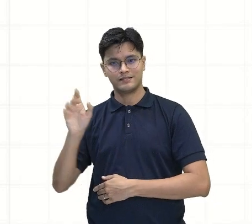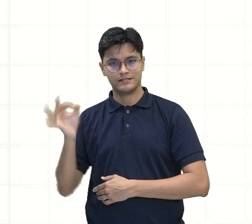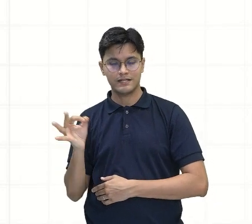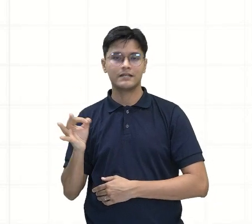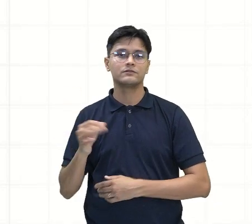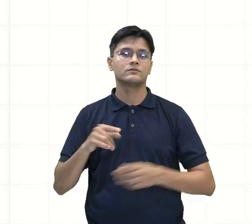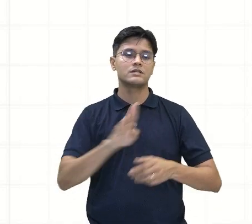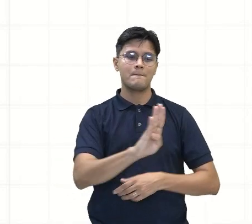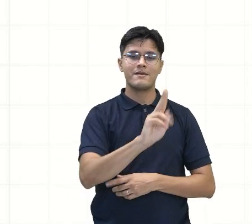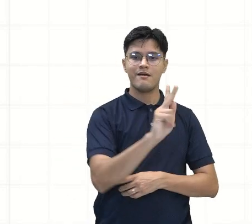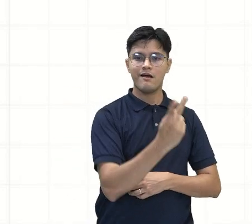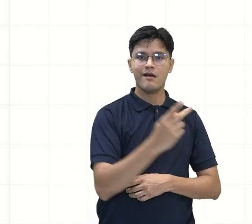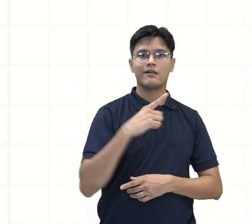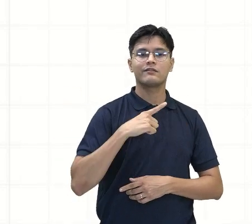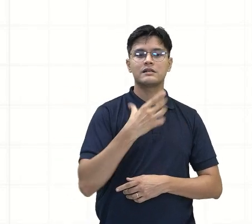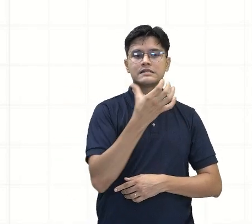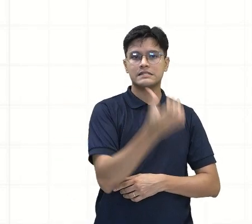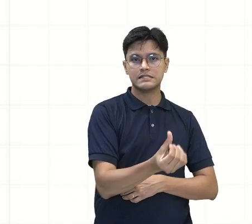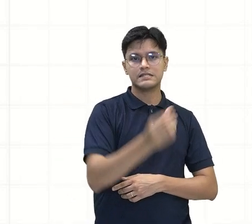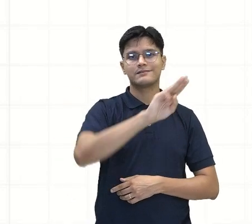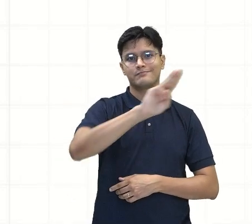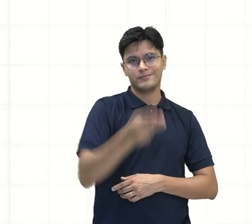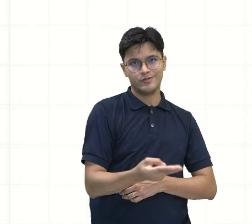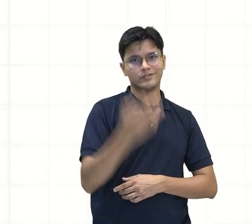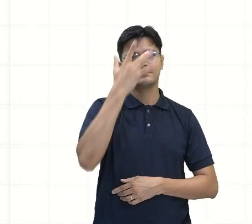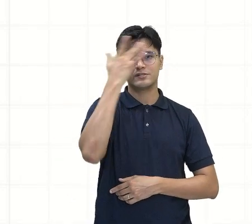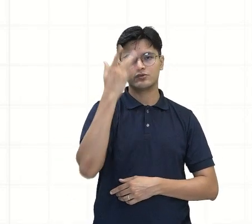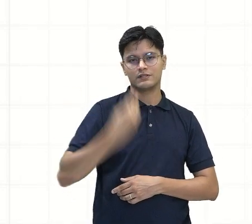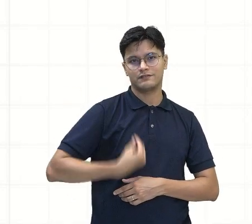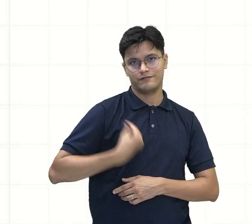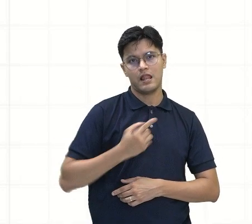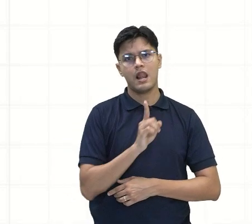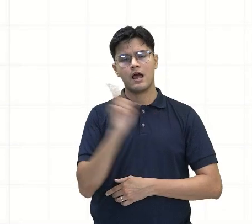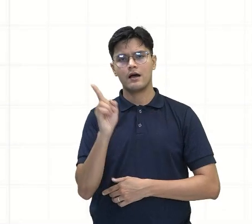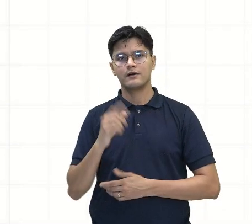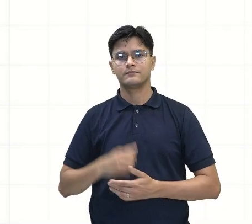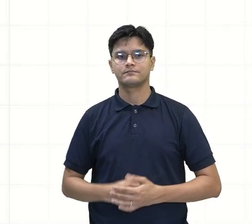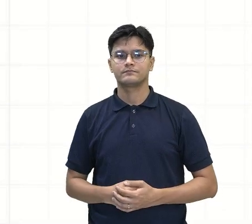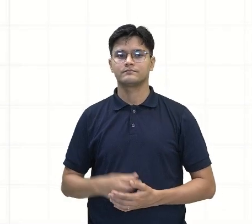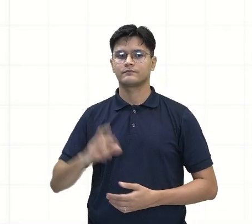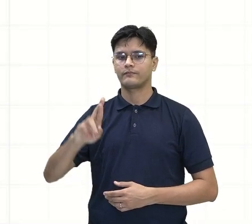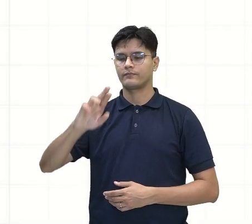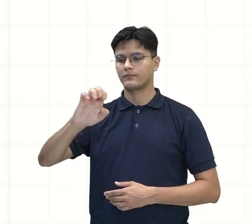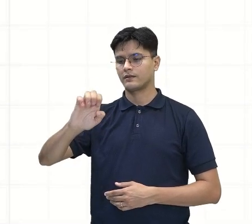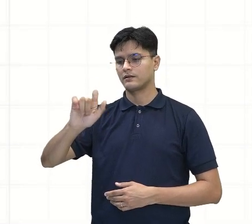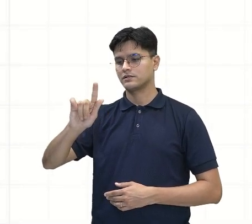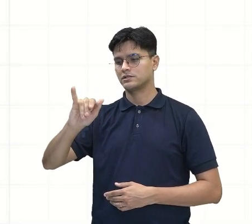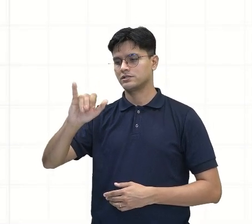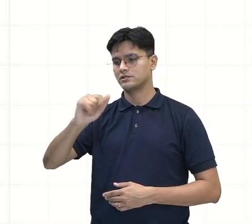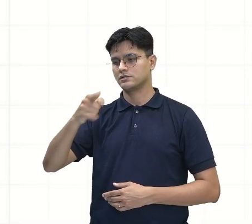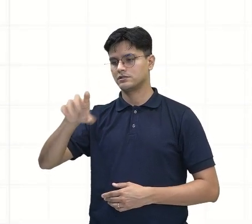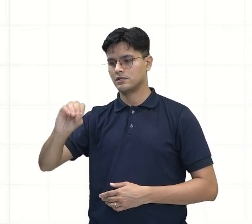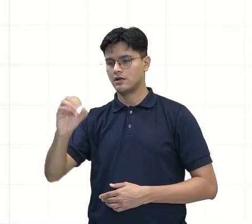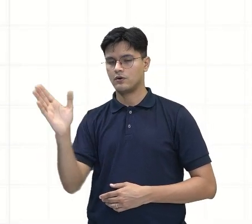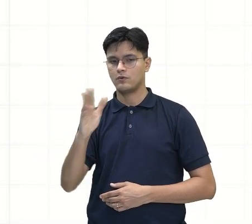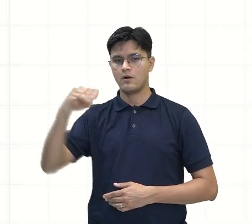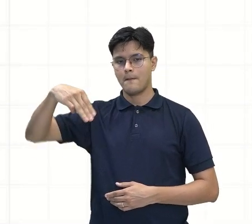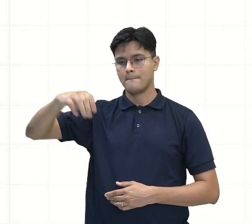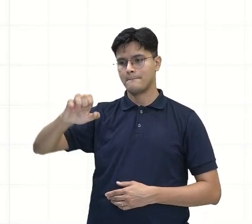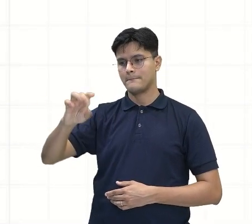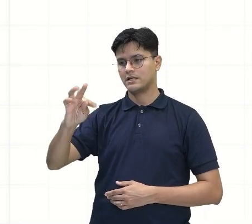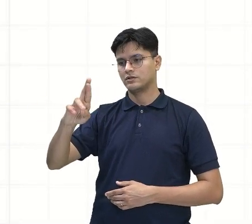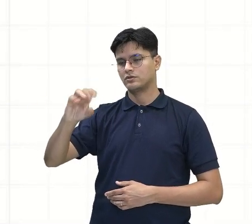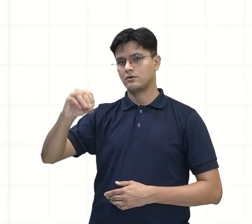região metropolitana de São Paulo... O que é a região metropolitana, professor? São todos os municípios, né, que estão em torno